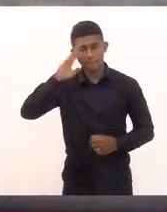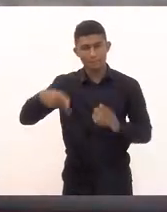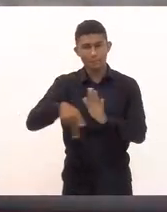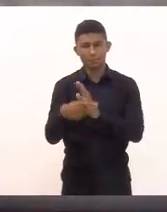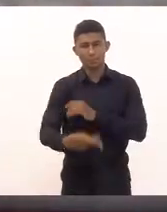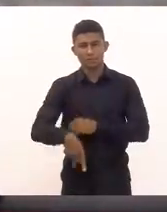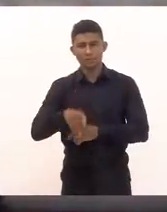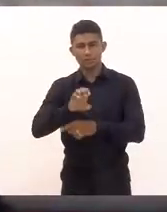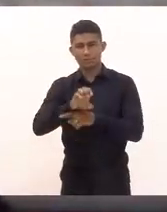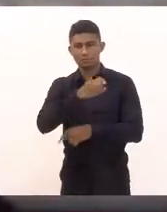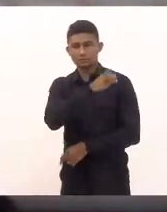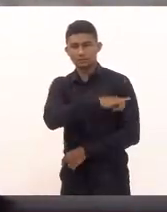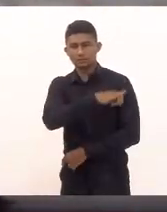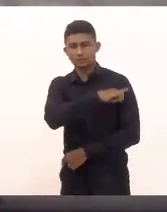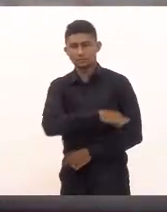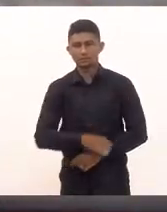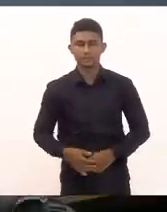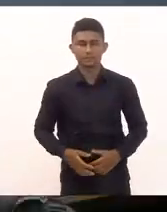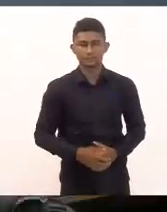do Rio de Janeiro.